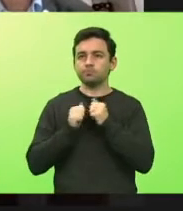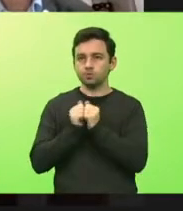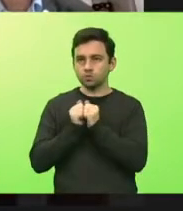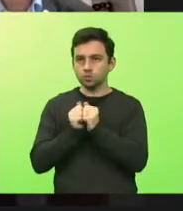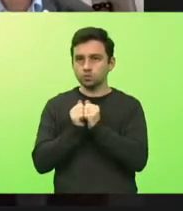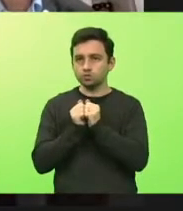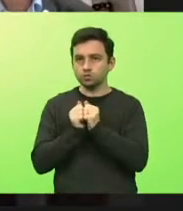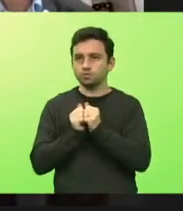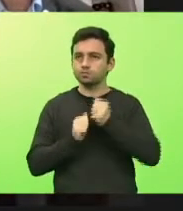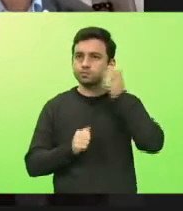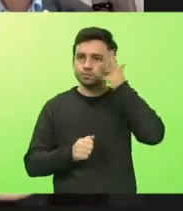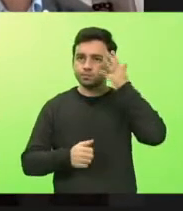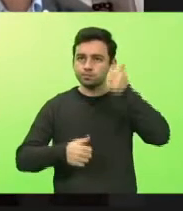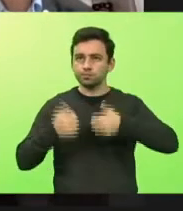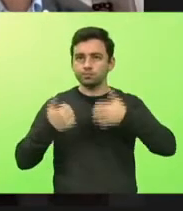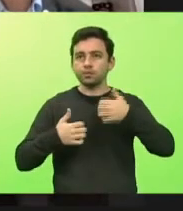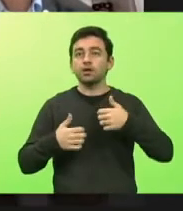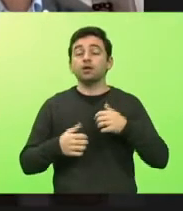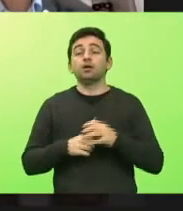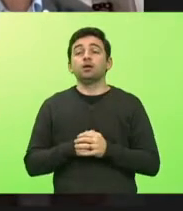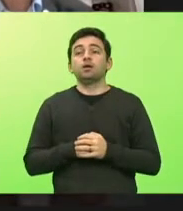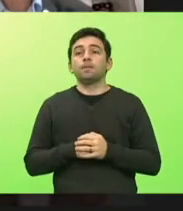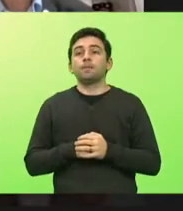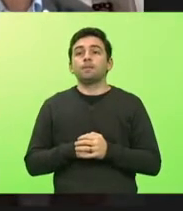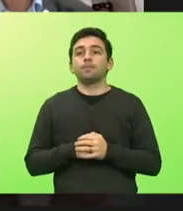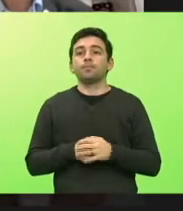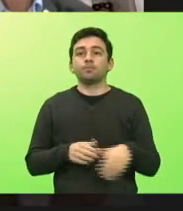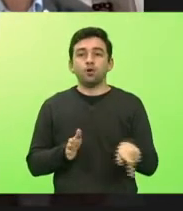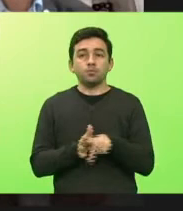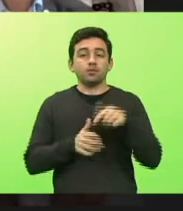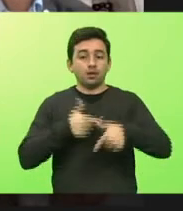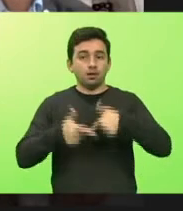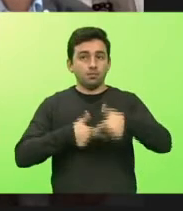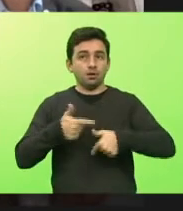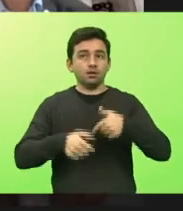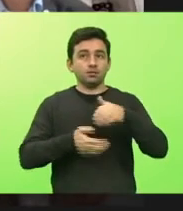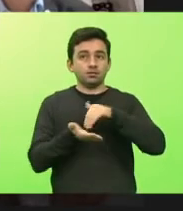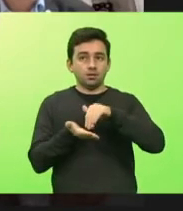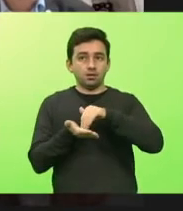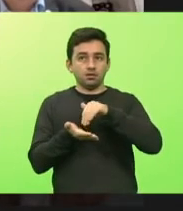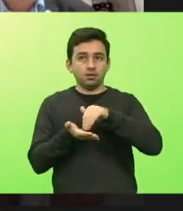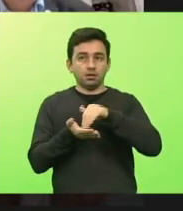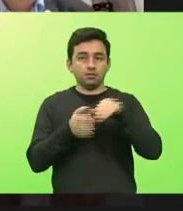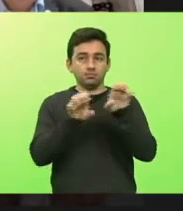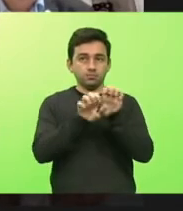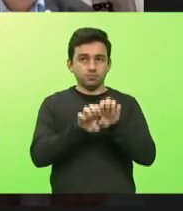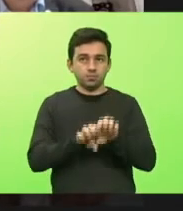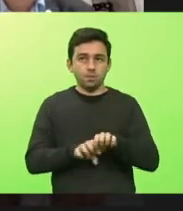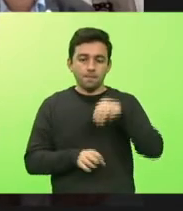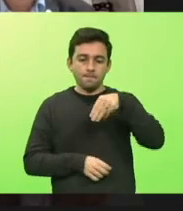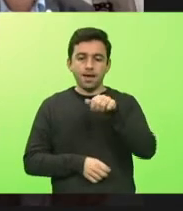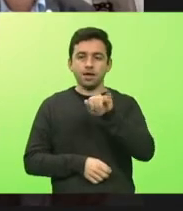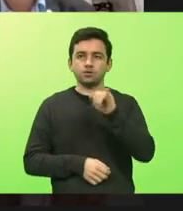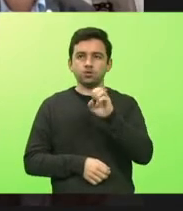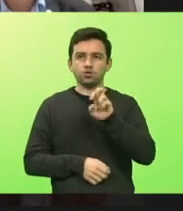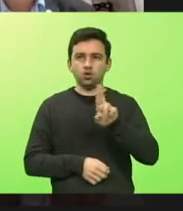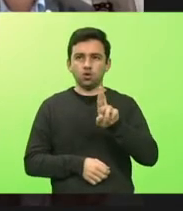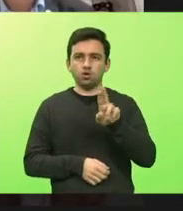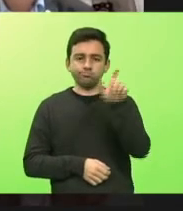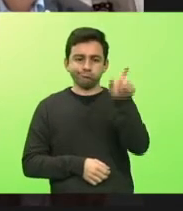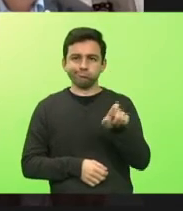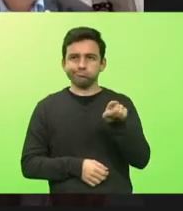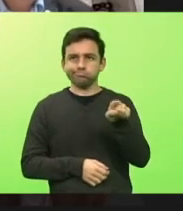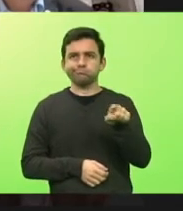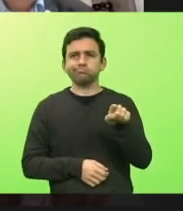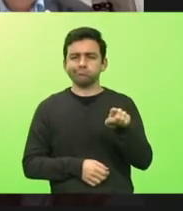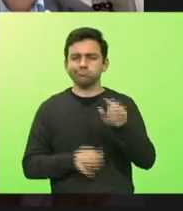com relação ao trabalho desenvolvido pelo nosso secretário de Estado de Infraestrutura, o Major Vieira. Sem dúvida nenhuma, vem desempenhando